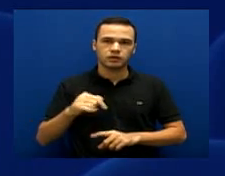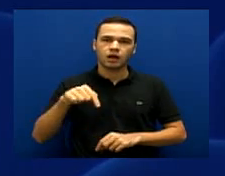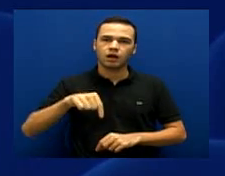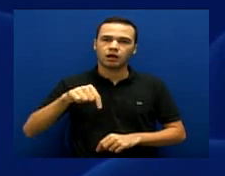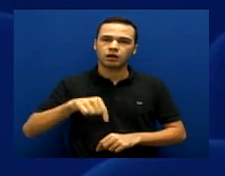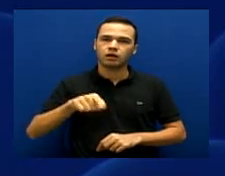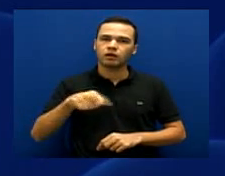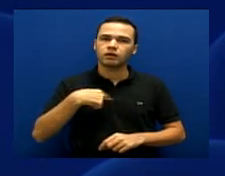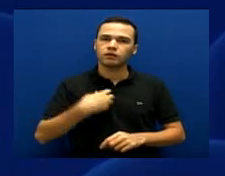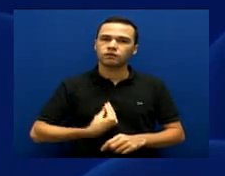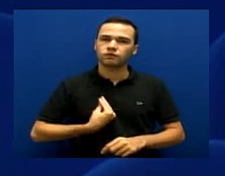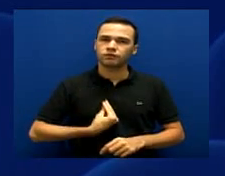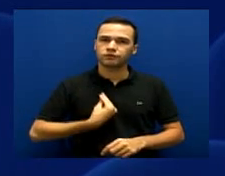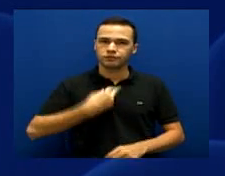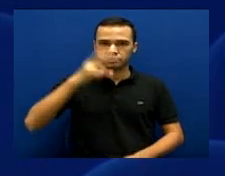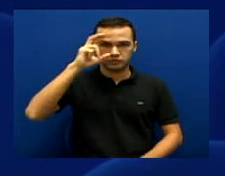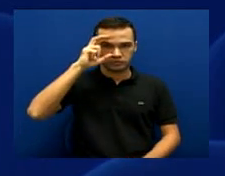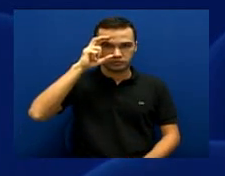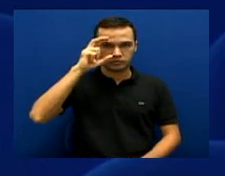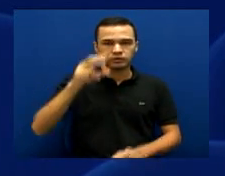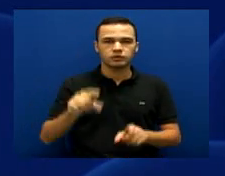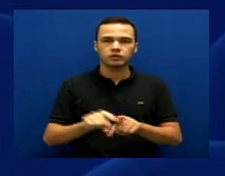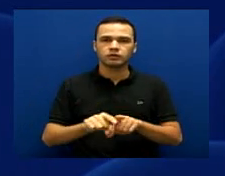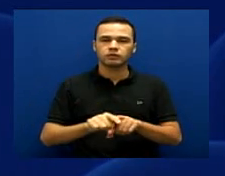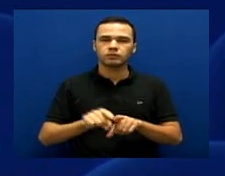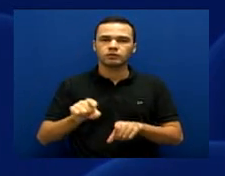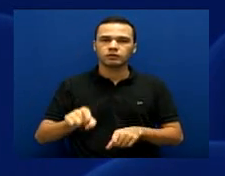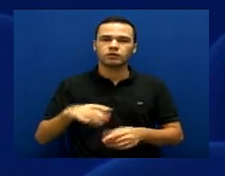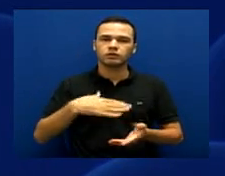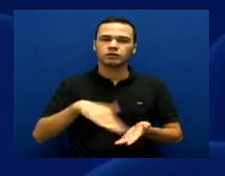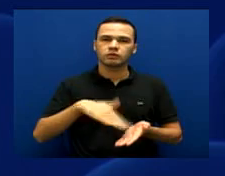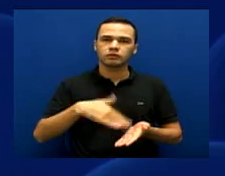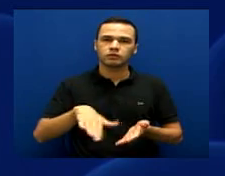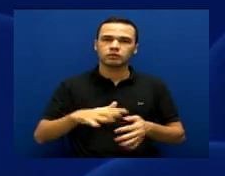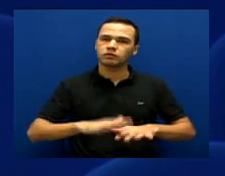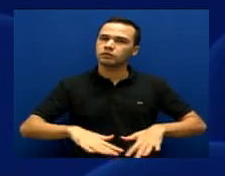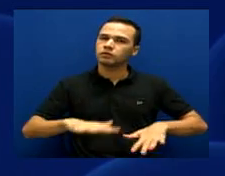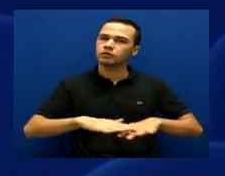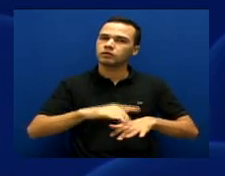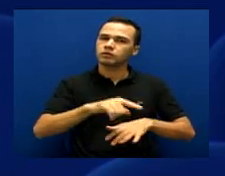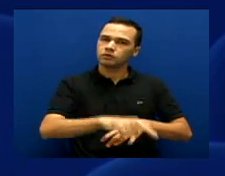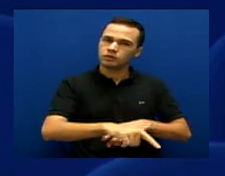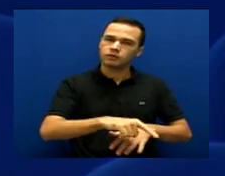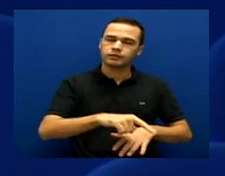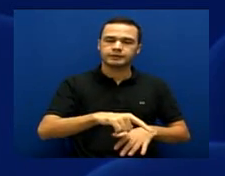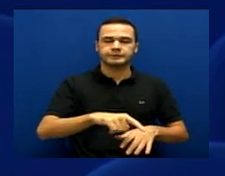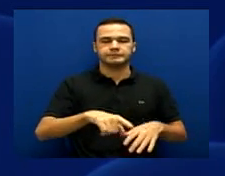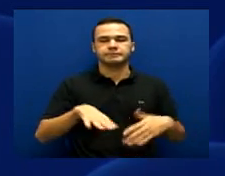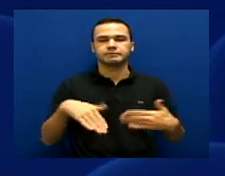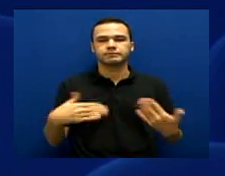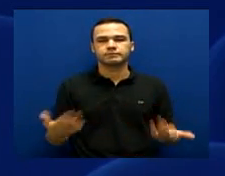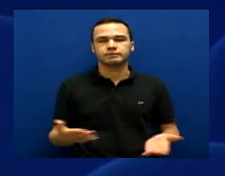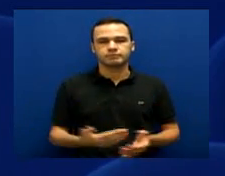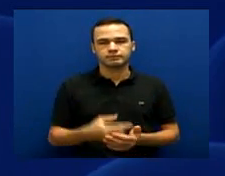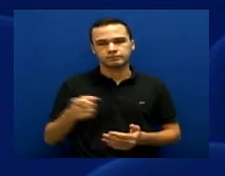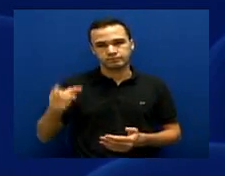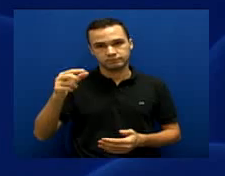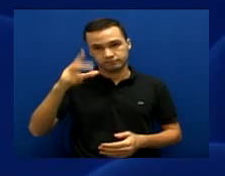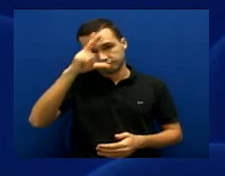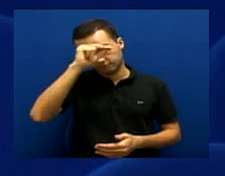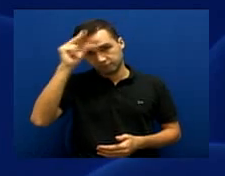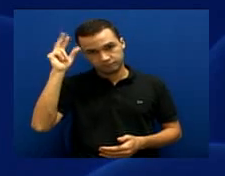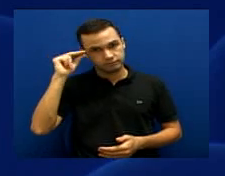com a presença do prefeito e do secretário então interino que foi confirmado então tanto o prefeito